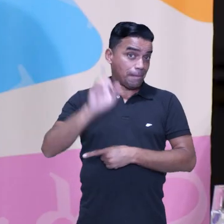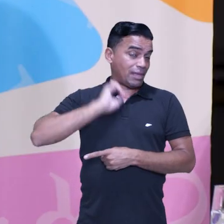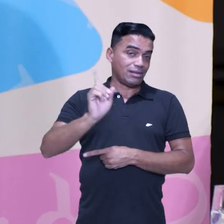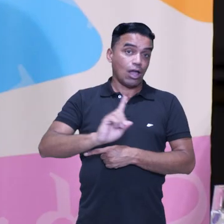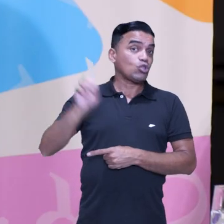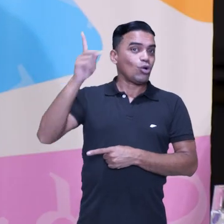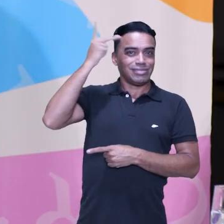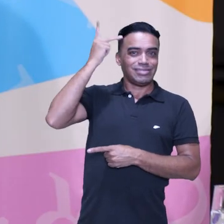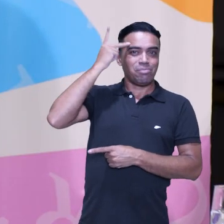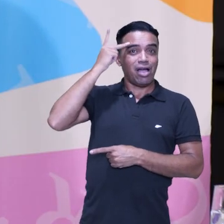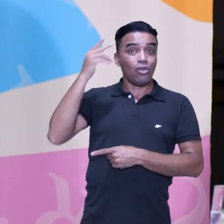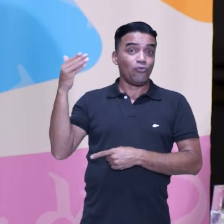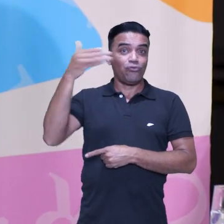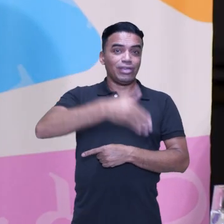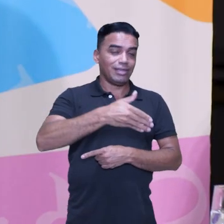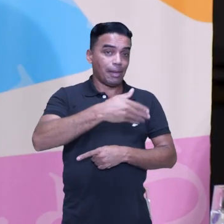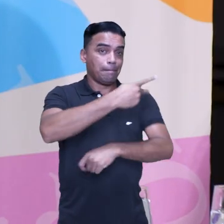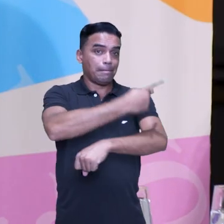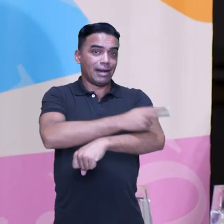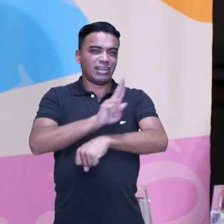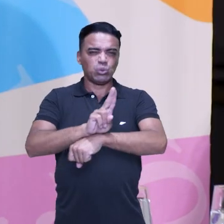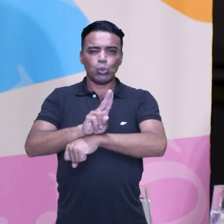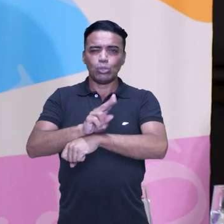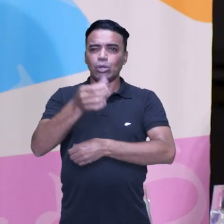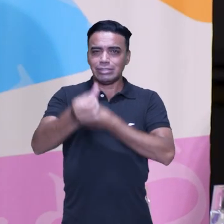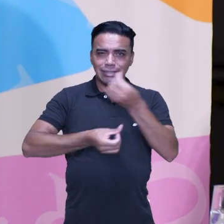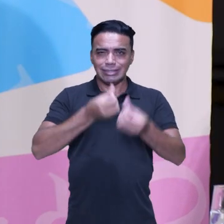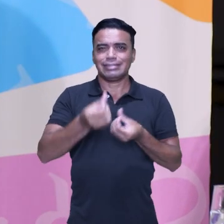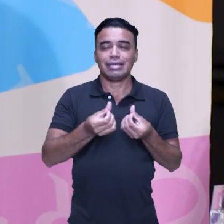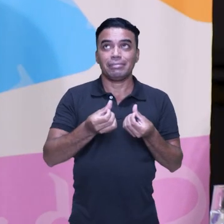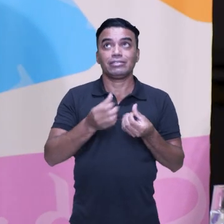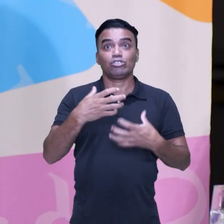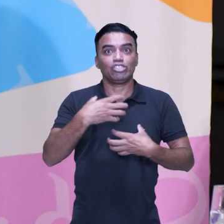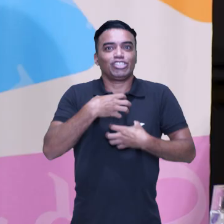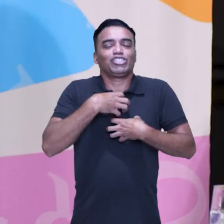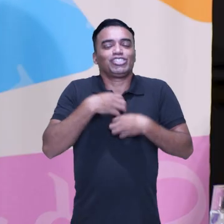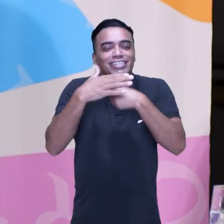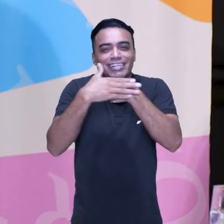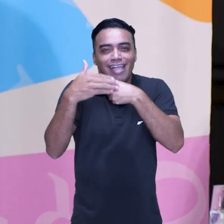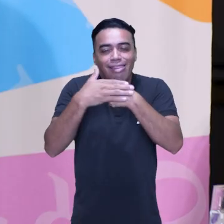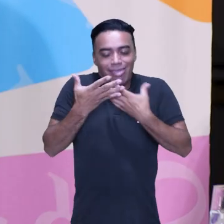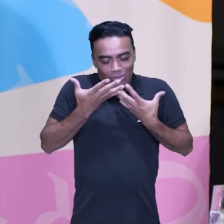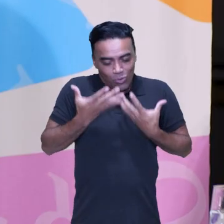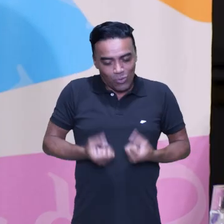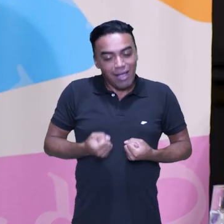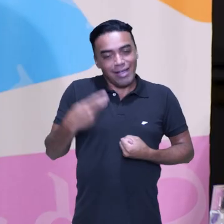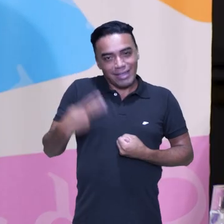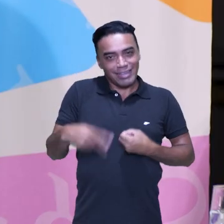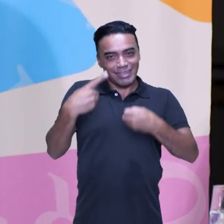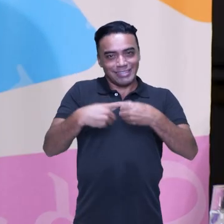em Paracatu só há 6 meses, mas já consegui sentir o acolhimento dessa